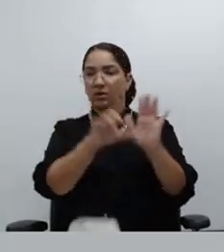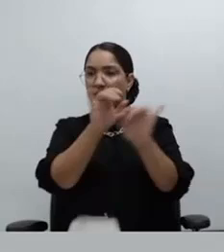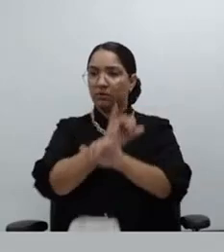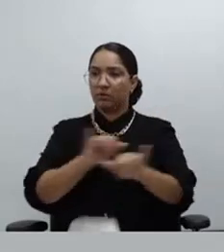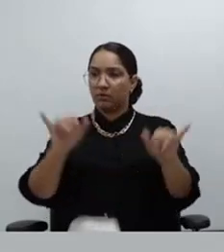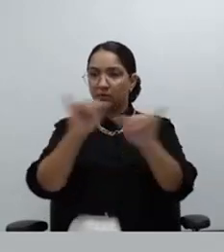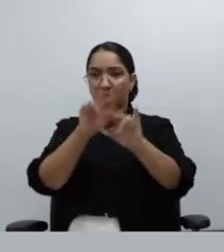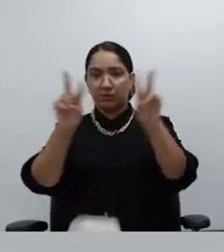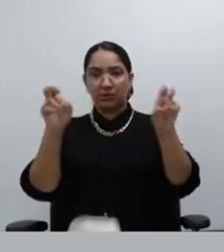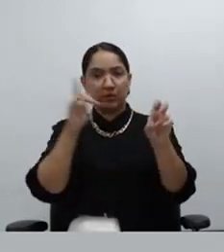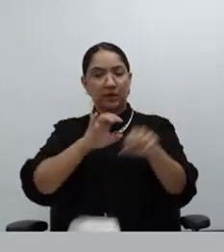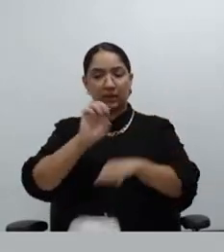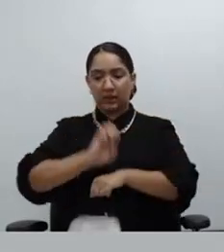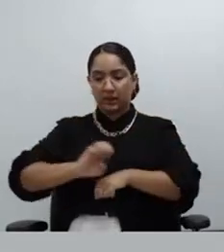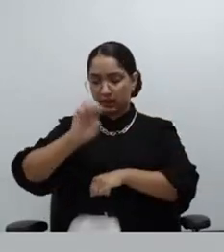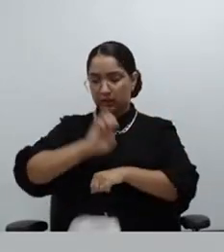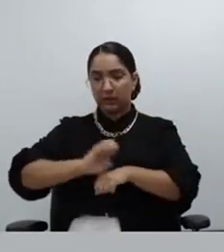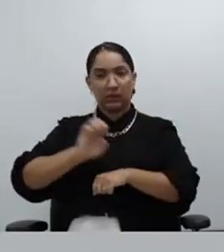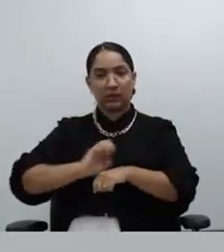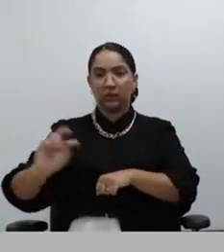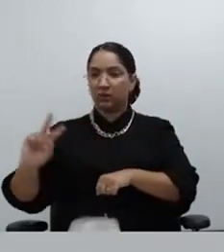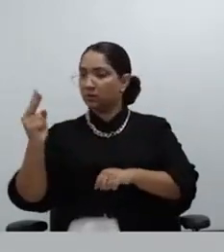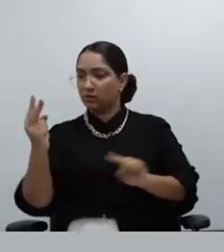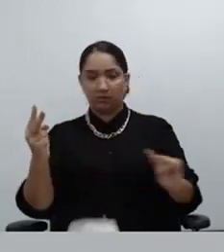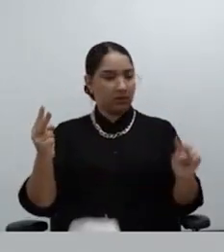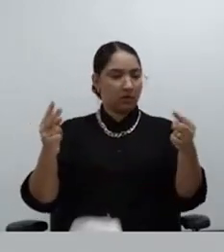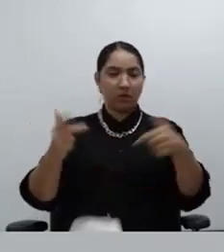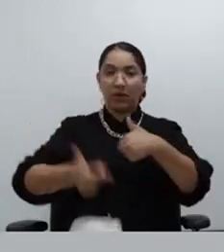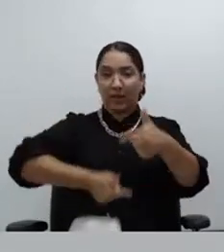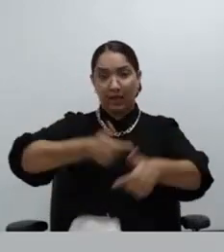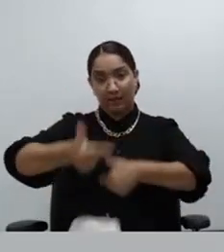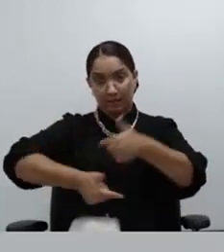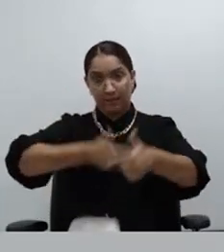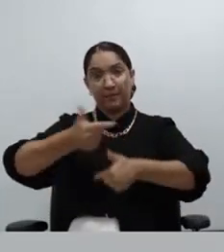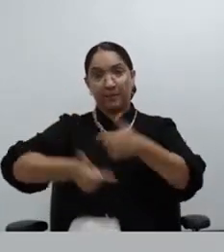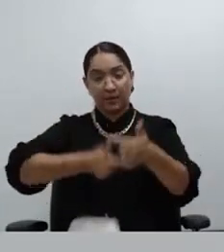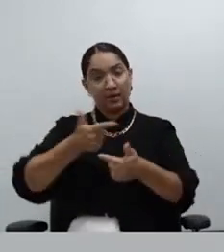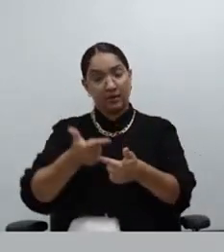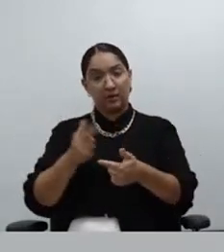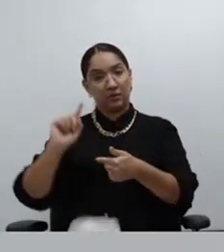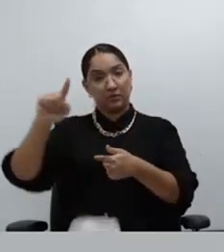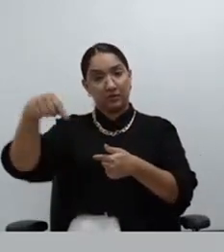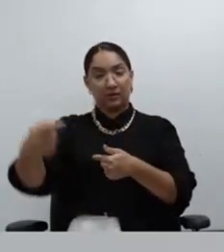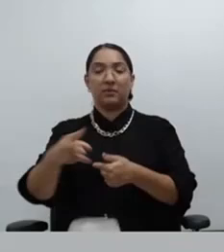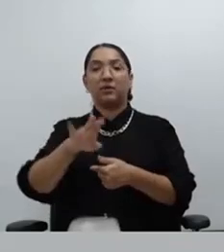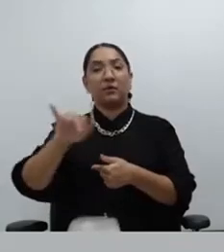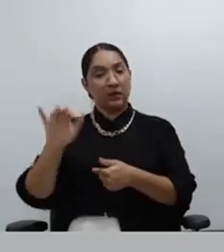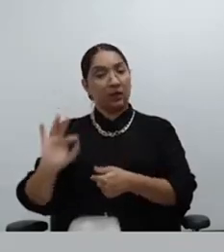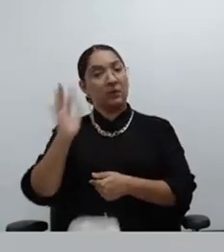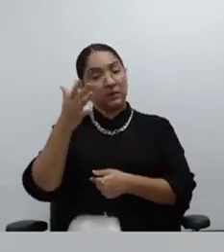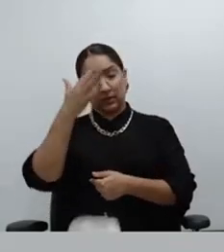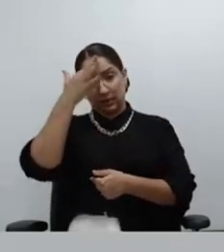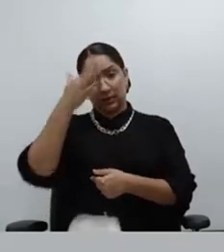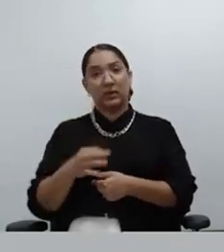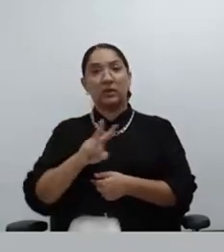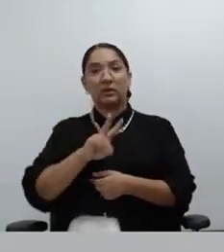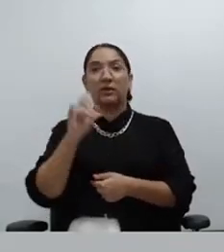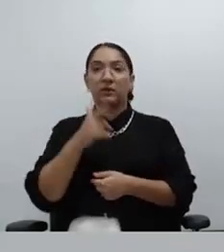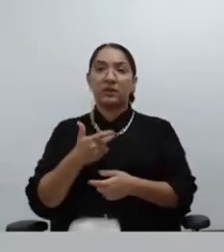que diz respeito aos estagiários, o plantão 2/1, que virá certamente nos próximos dias, nós traremos e comunicaremos a